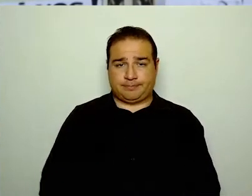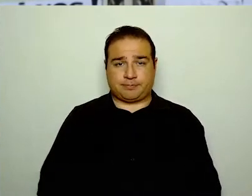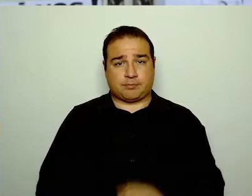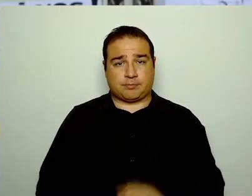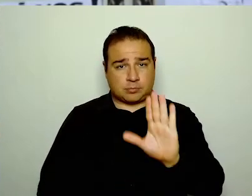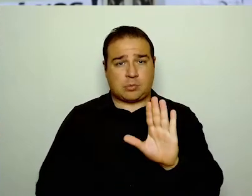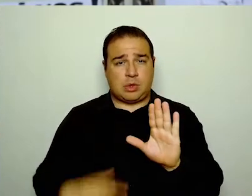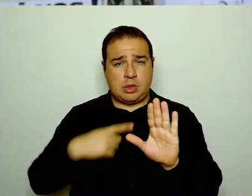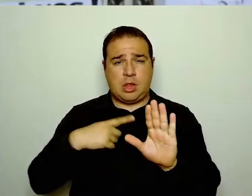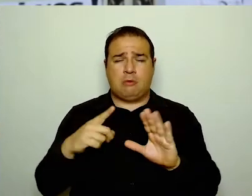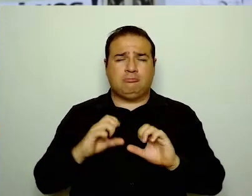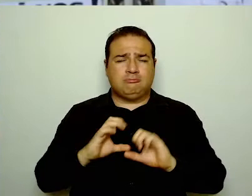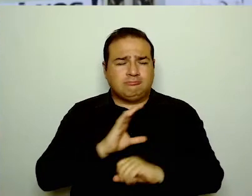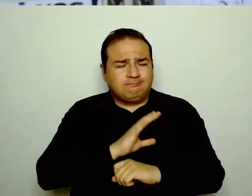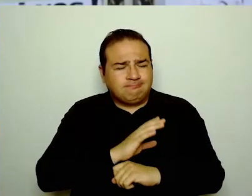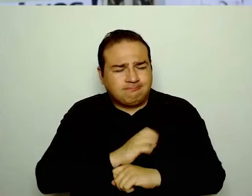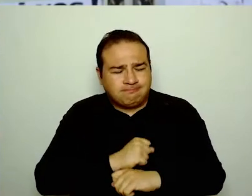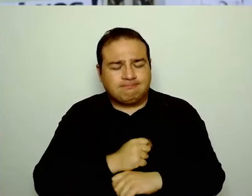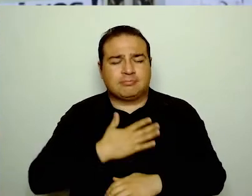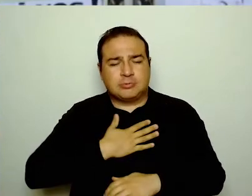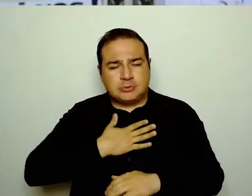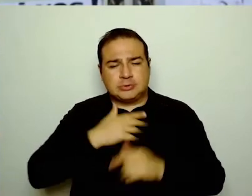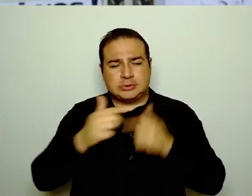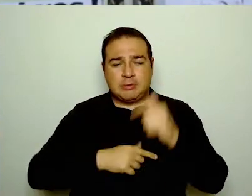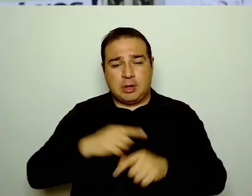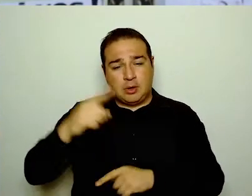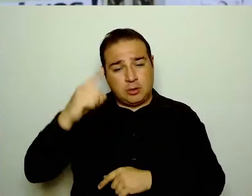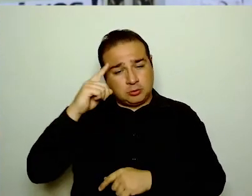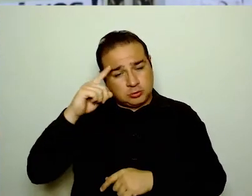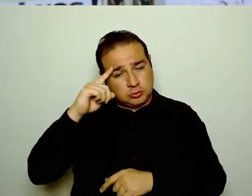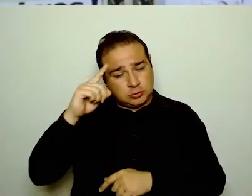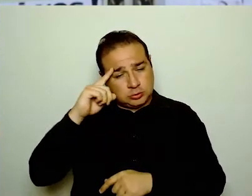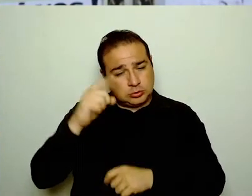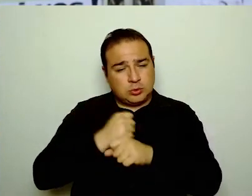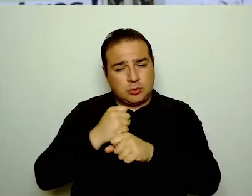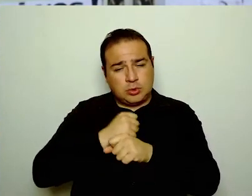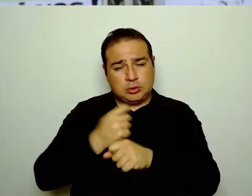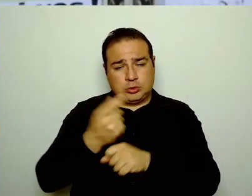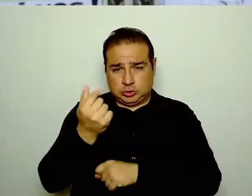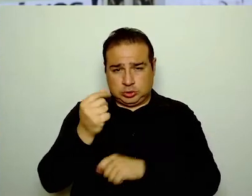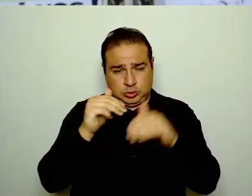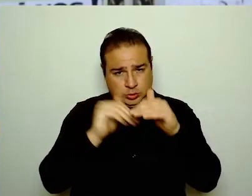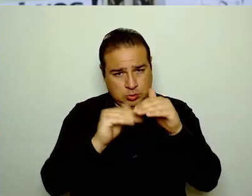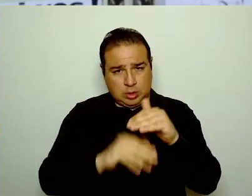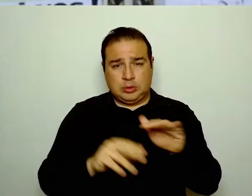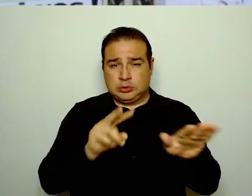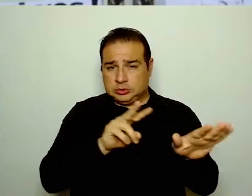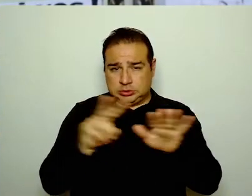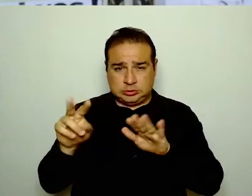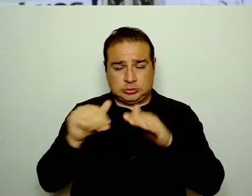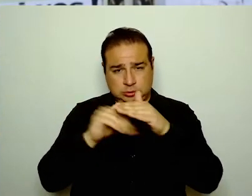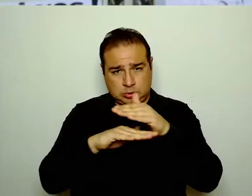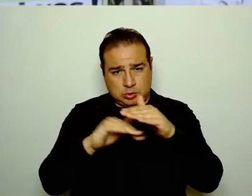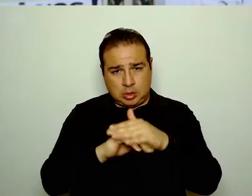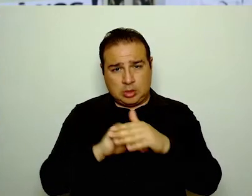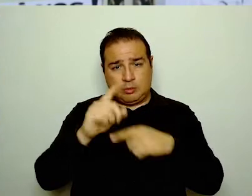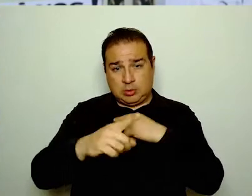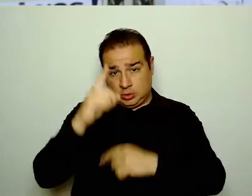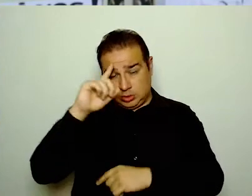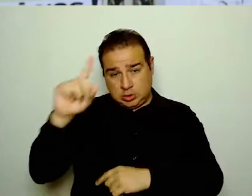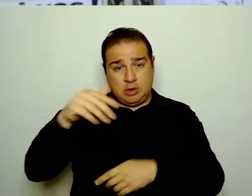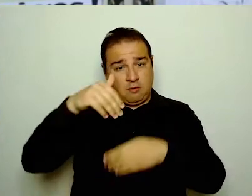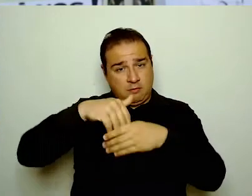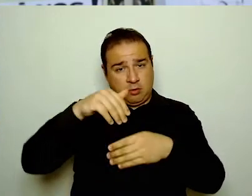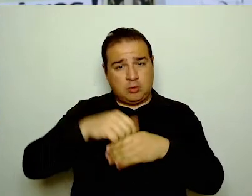para o TRE. Mas eu faço isso com tanto amor que durante todo o ano eu junto um dinheirinho por semana, coloco